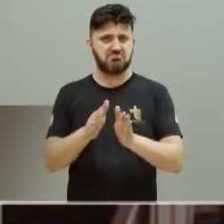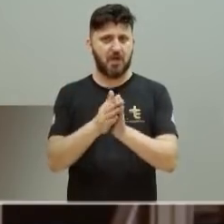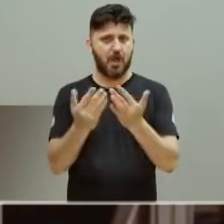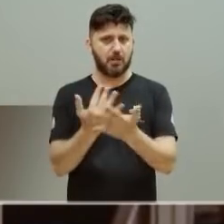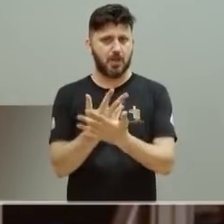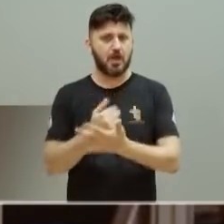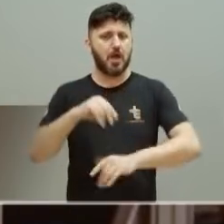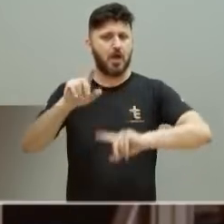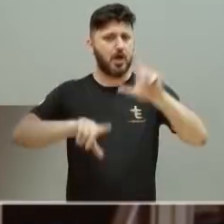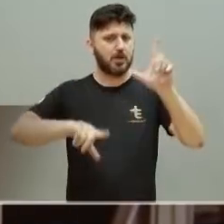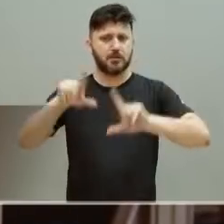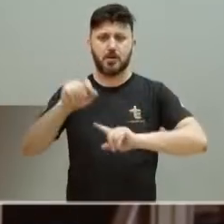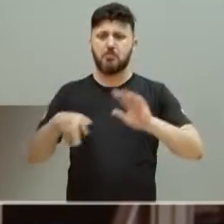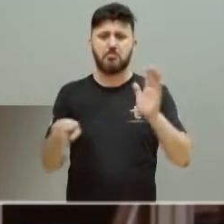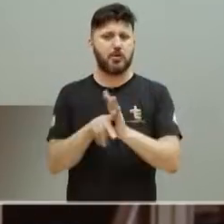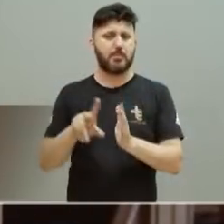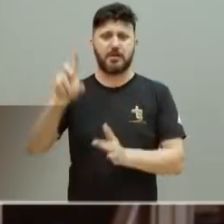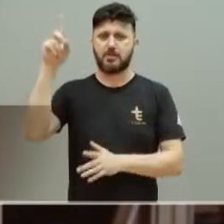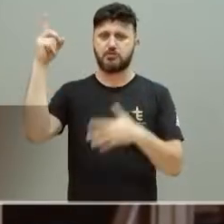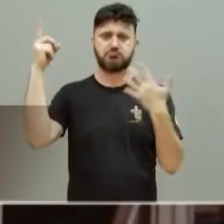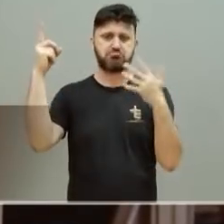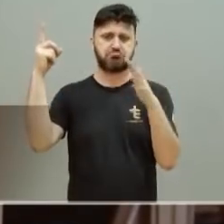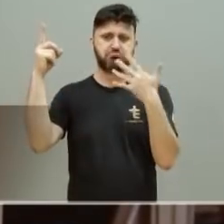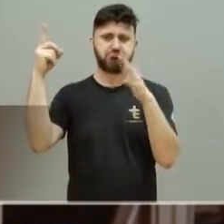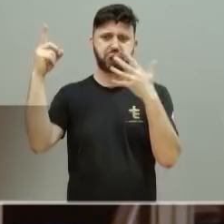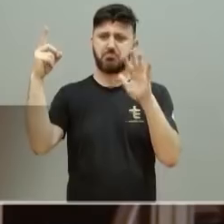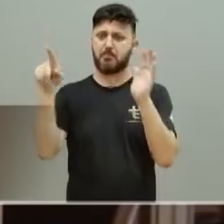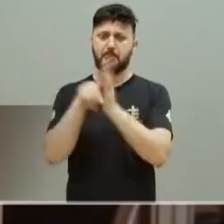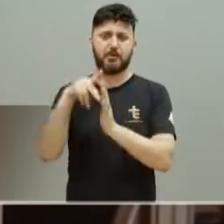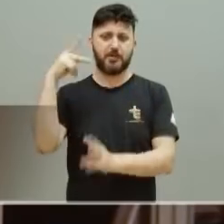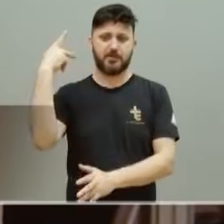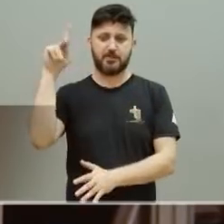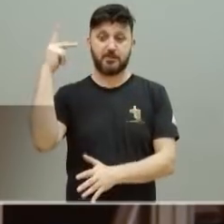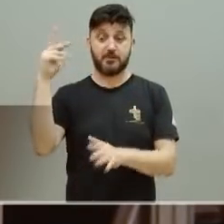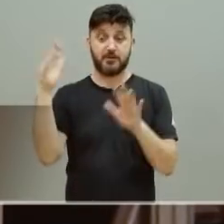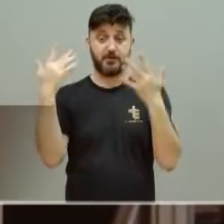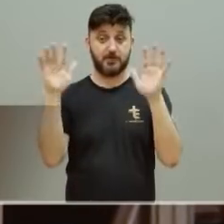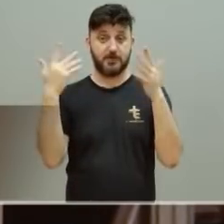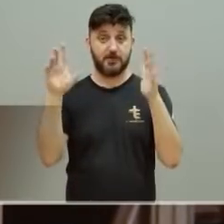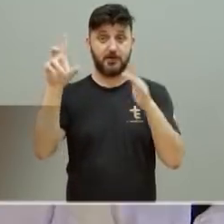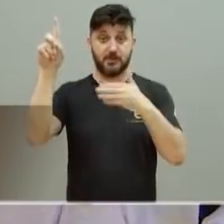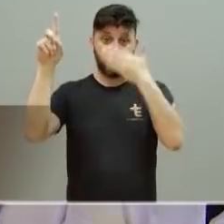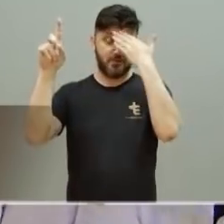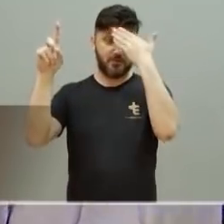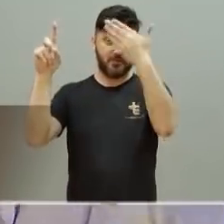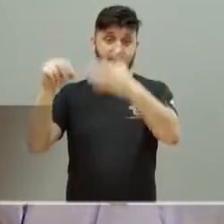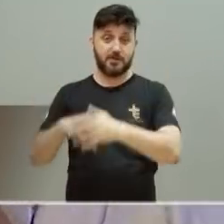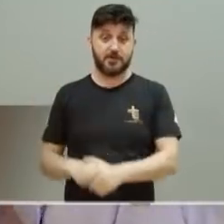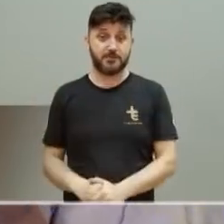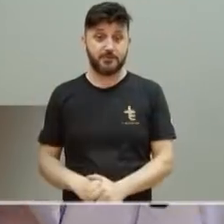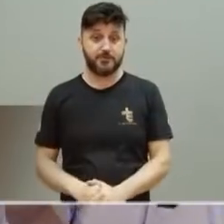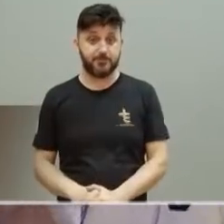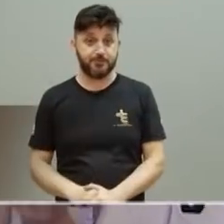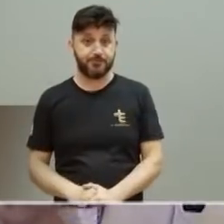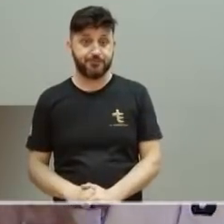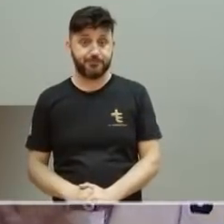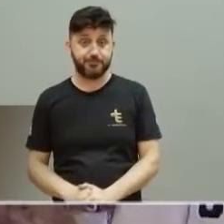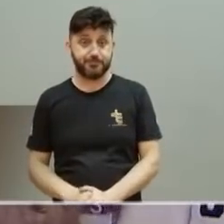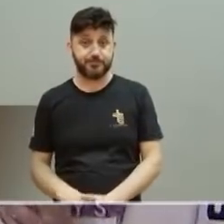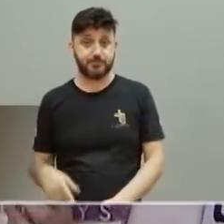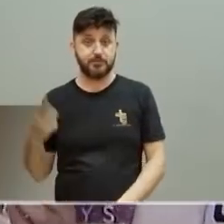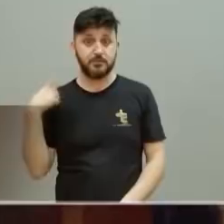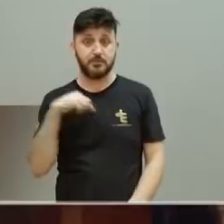a Deus. Aplauda essa obra que pertence a Deus. Obrigado, Deus. Obrigado por poder estar